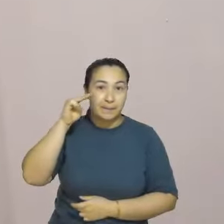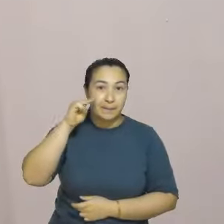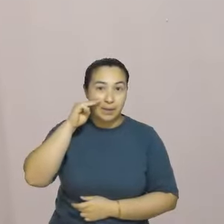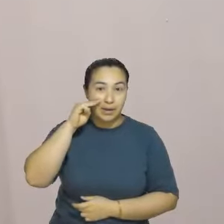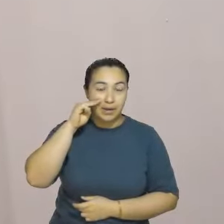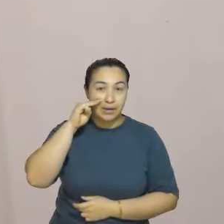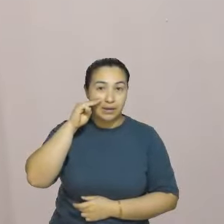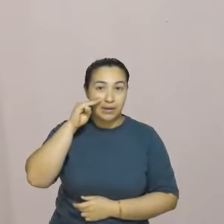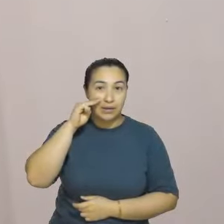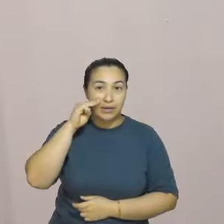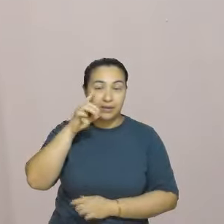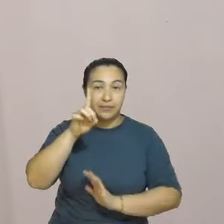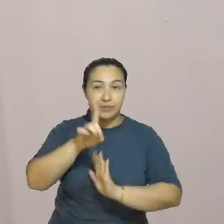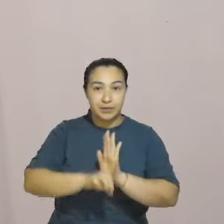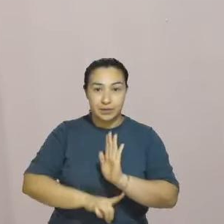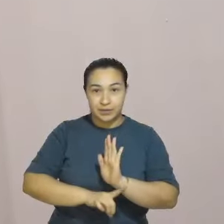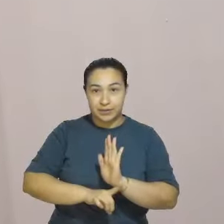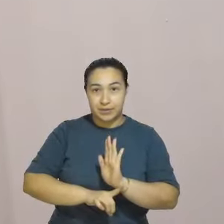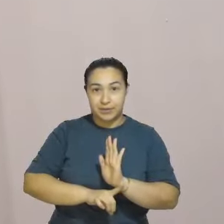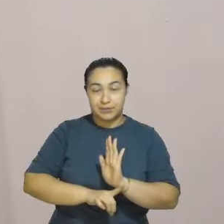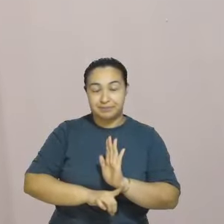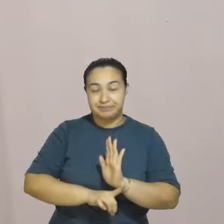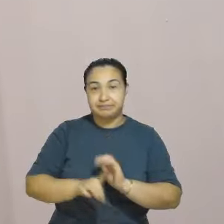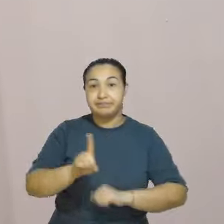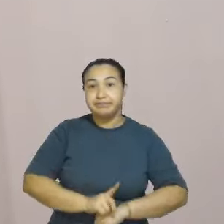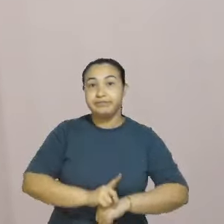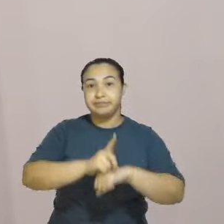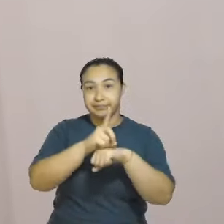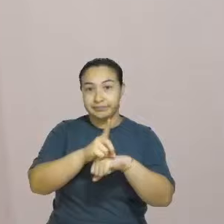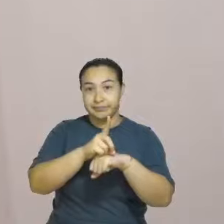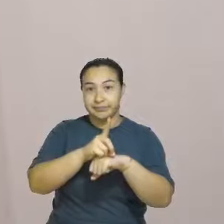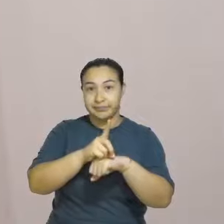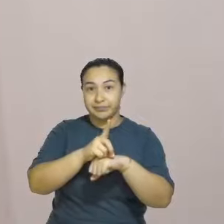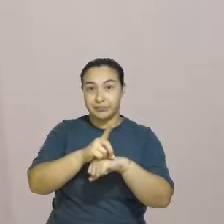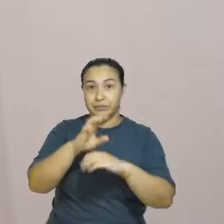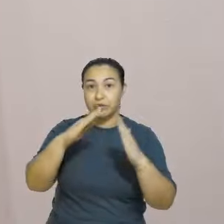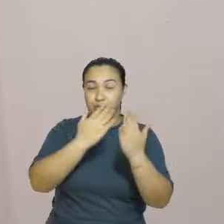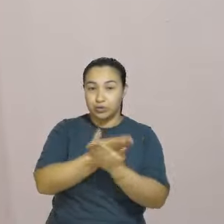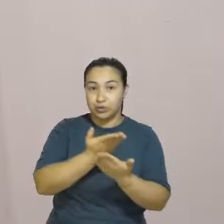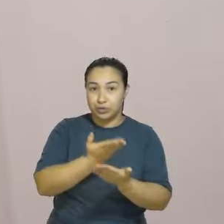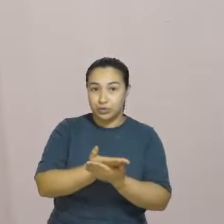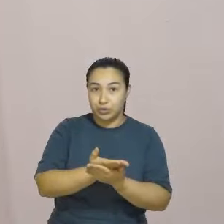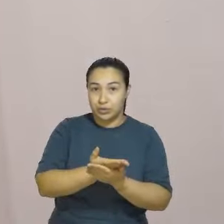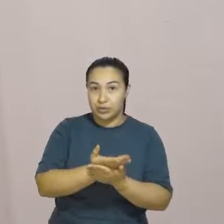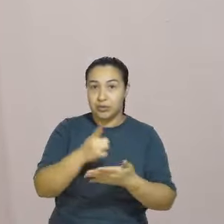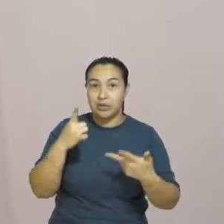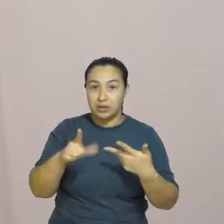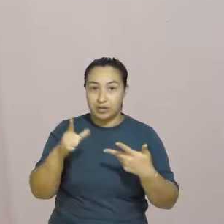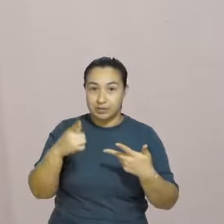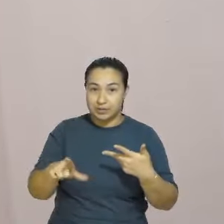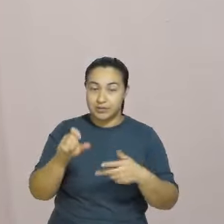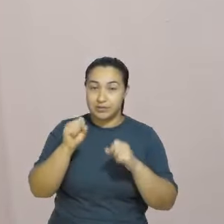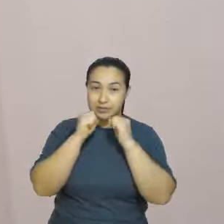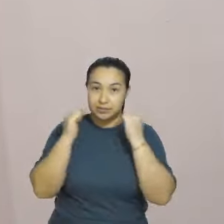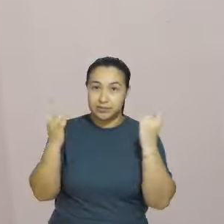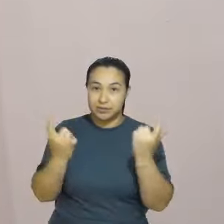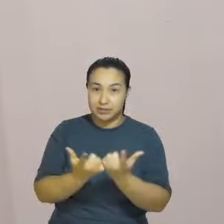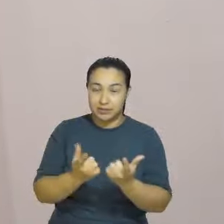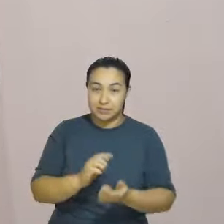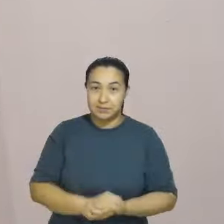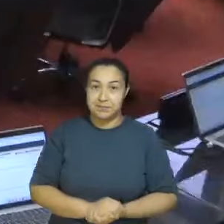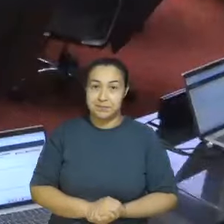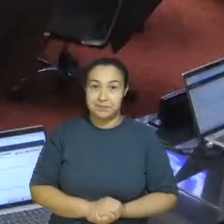do Legislativo da LESC, reconhecimento pelo trabalho em prol do movimento apaiano do Estado de Santa Catarina.